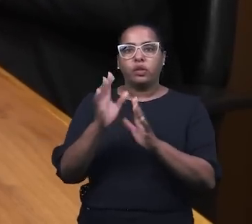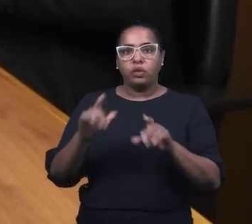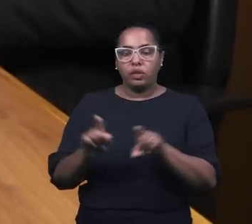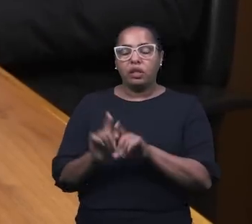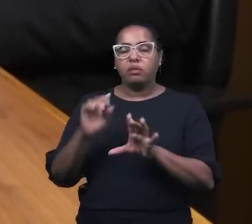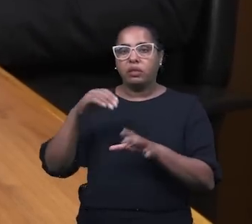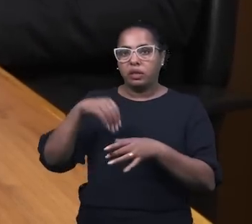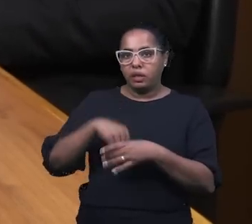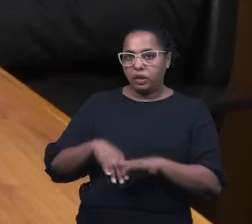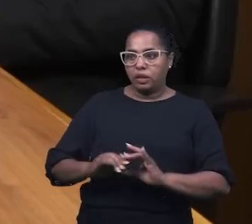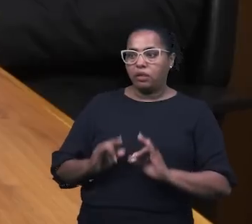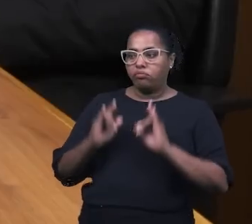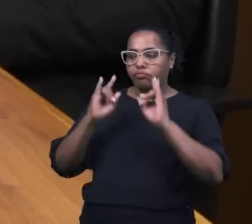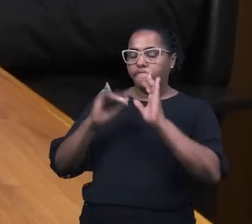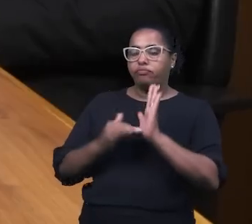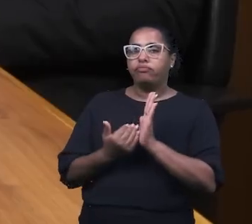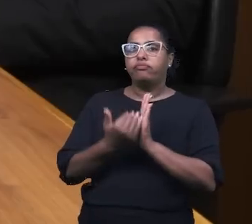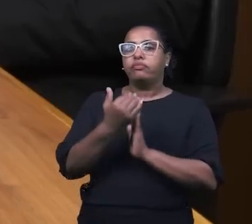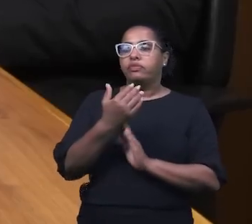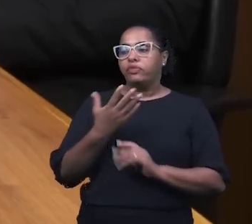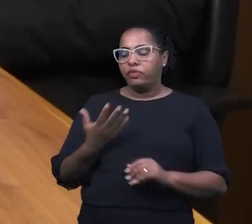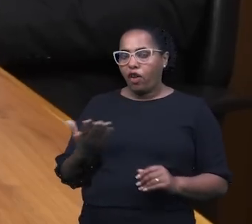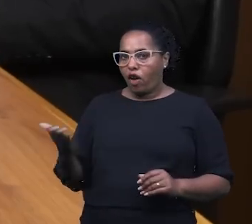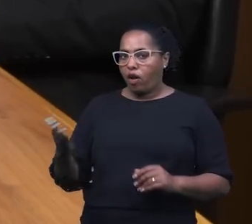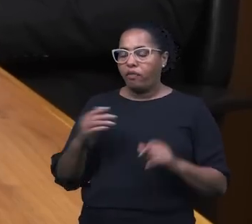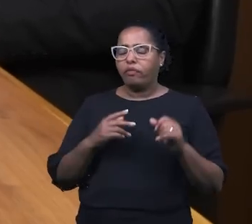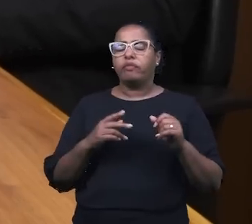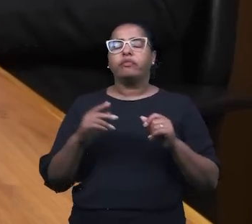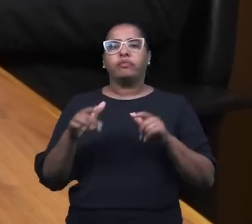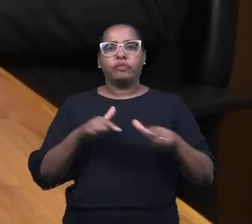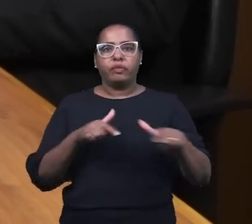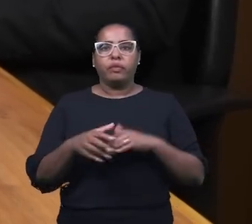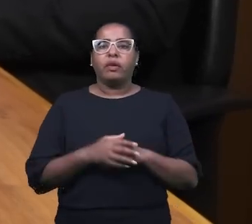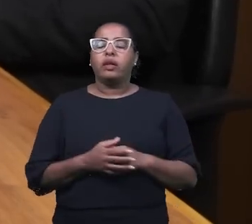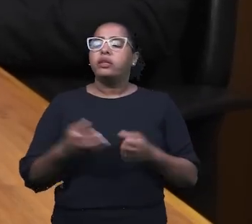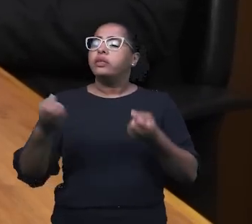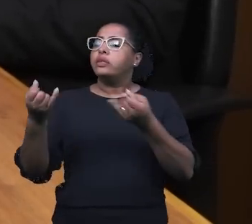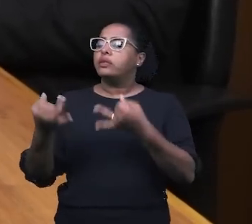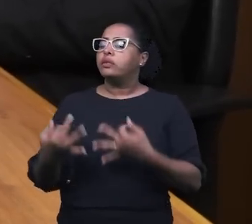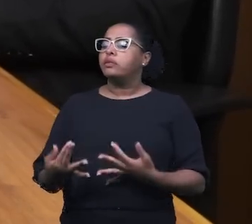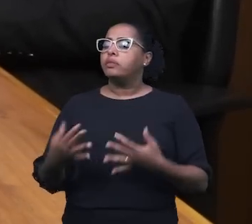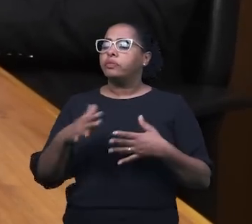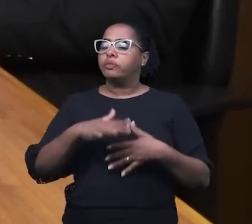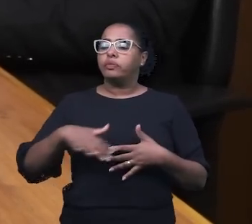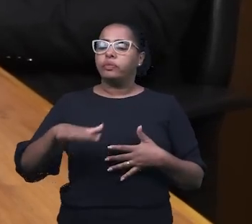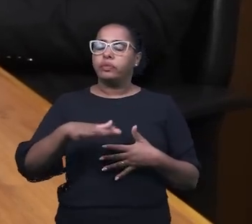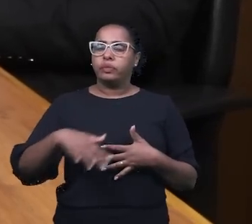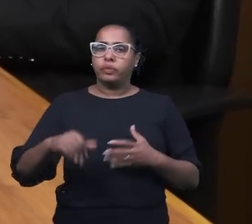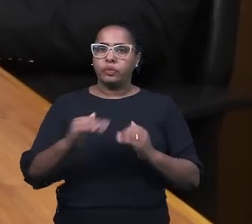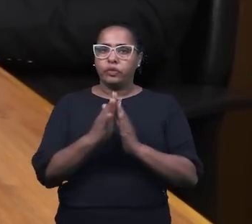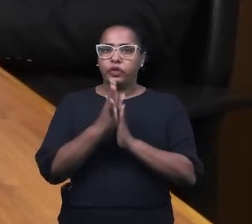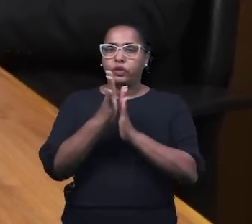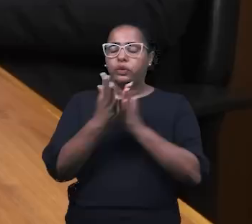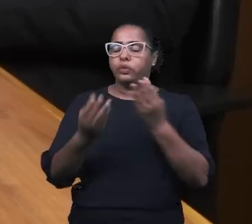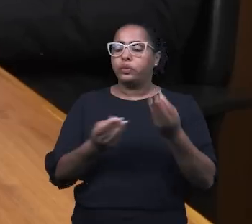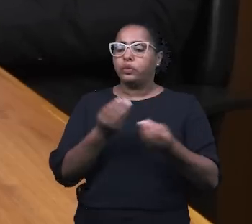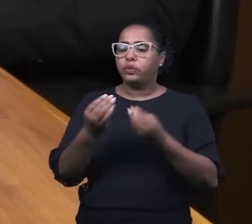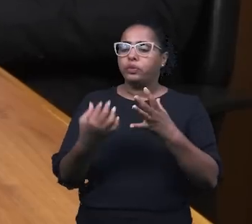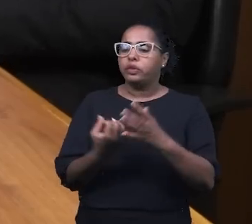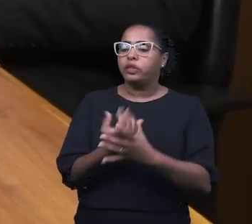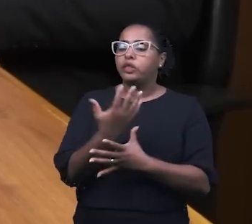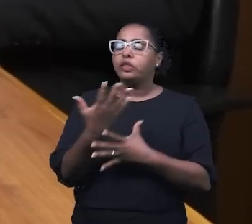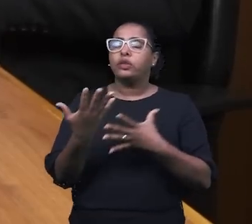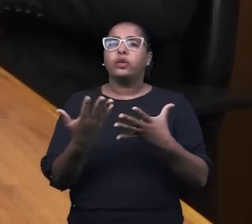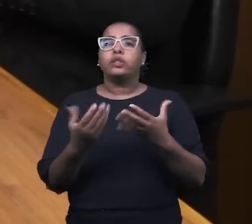Nesse departamento, o Fábio trabalha ali. Fábio, fala um pouquinho sobre o departamento de louvor. Quais são as demandas, como é que